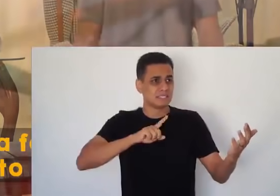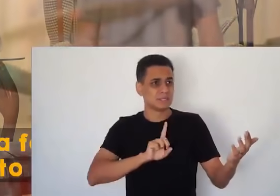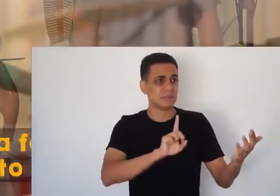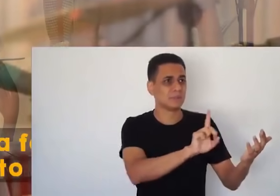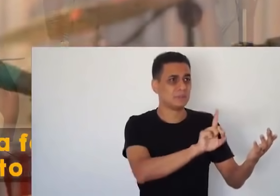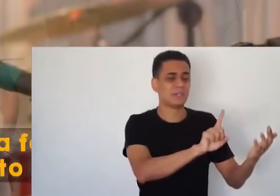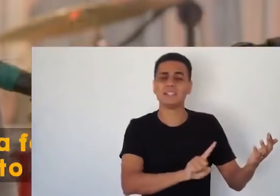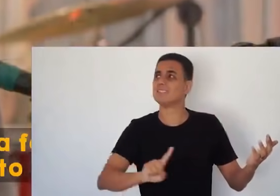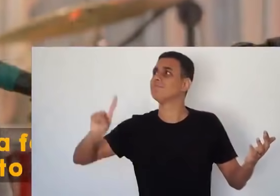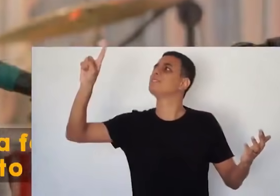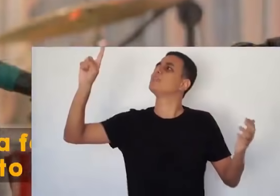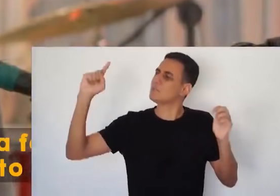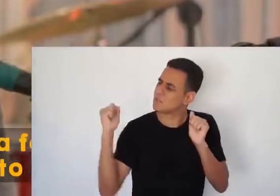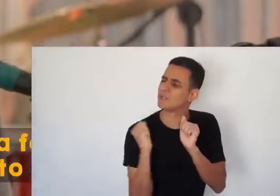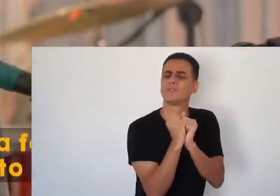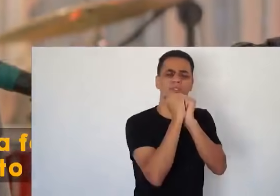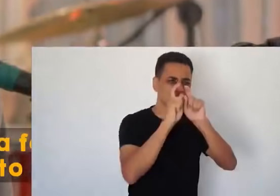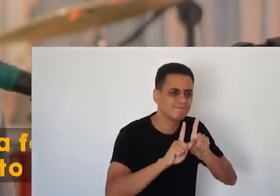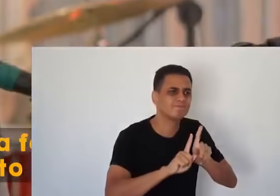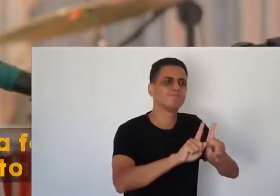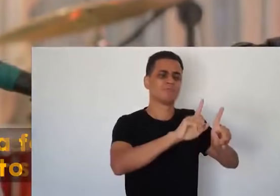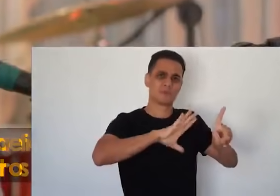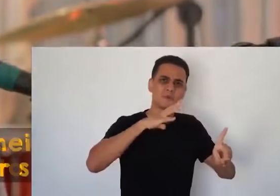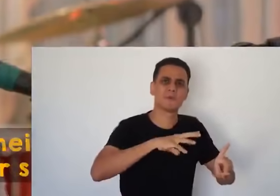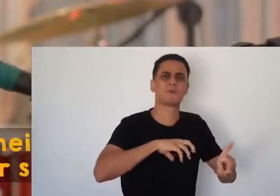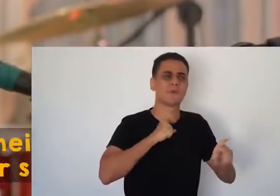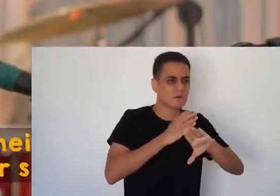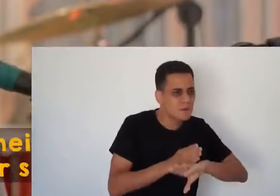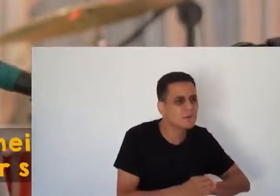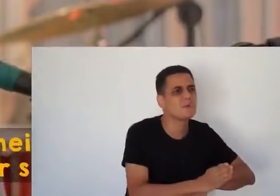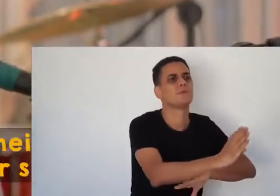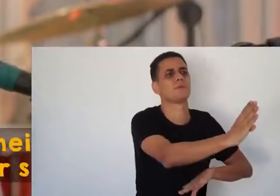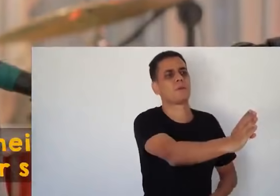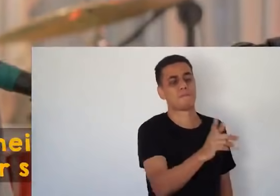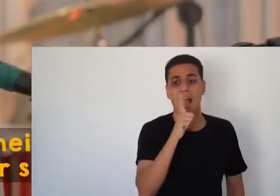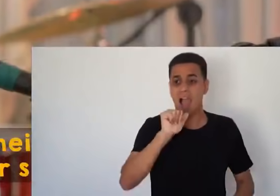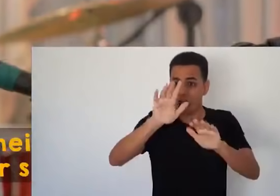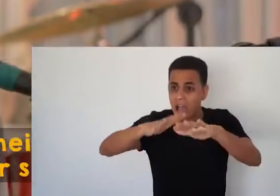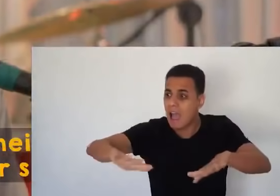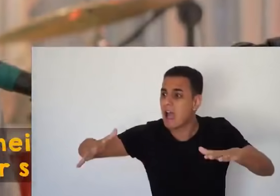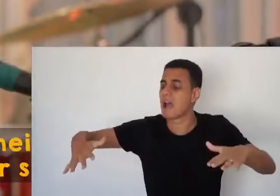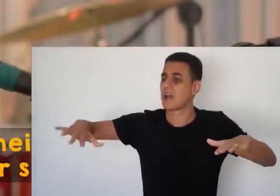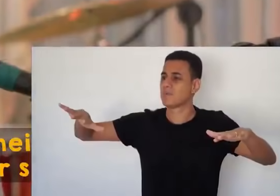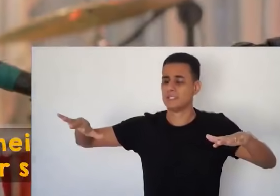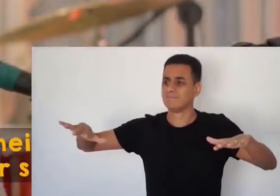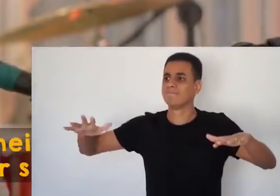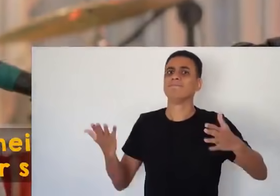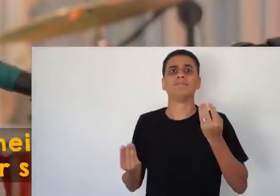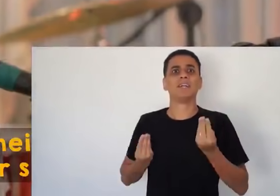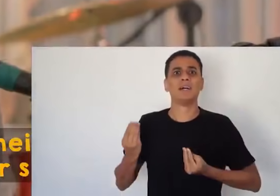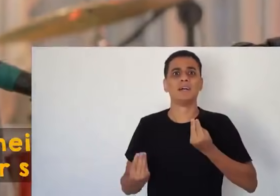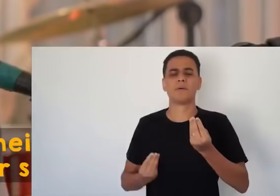fornalha, andando junto a mim. Há um outro em meio às